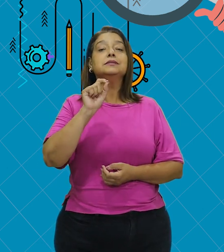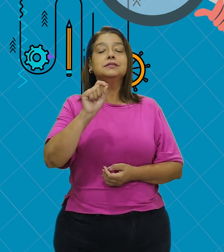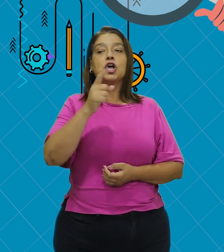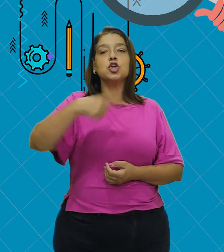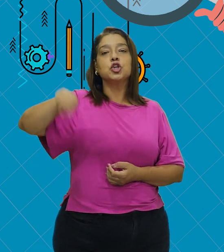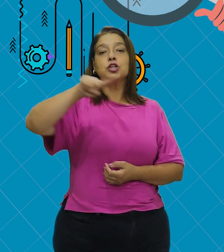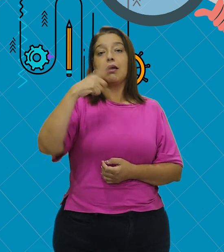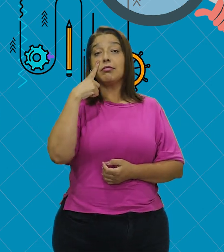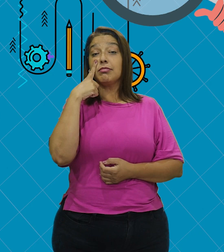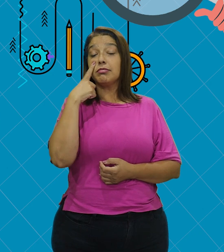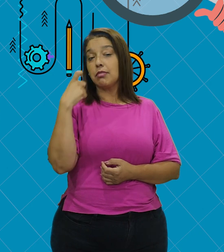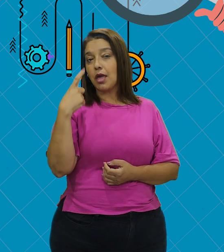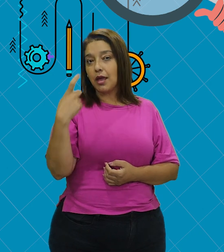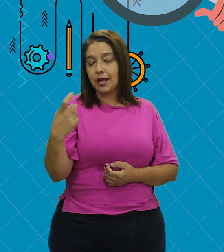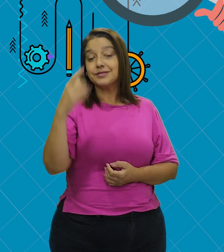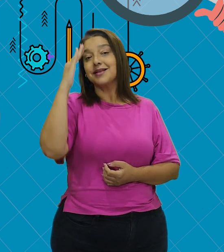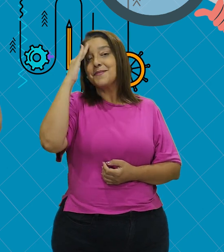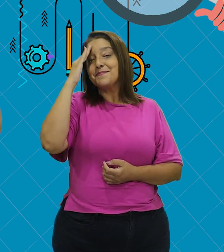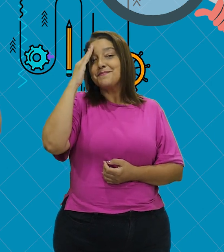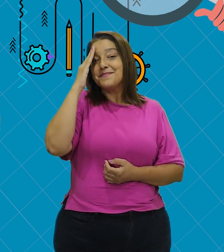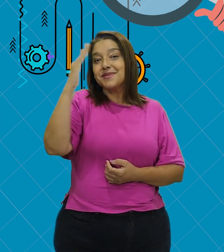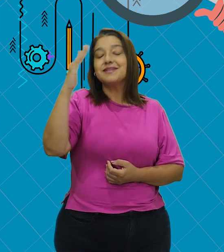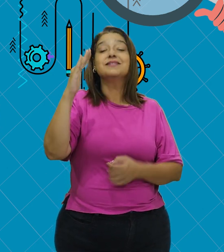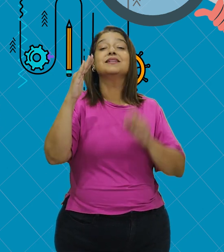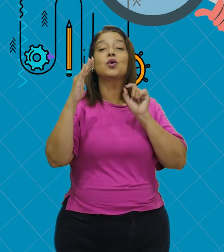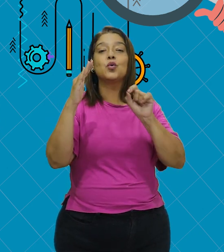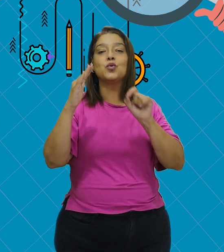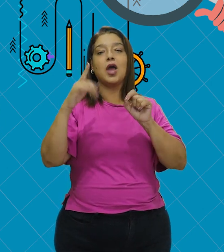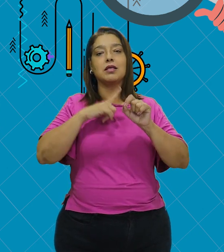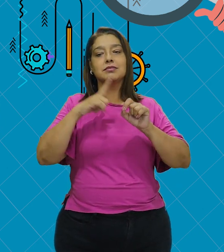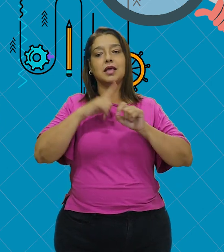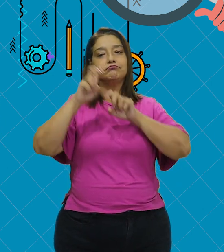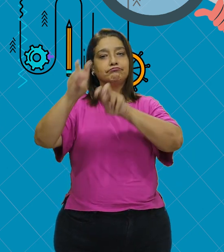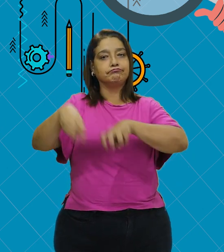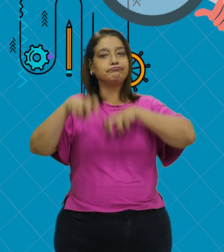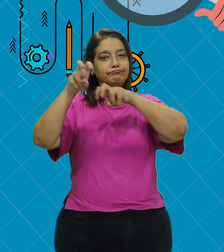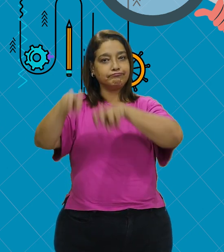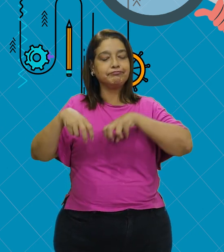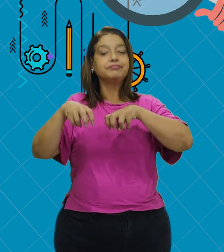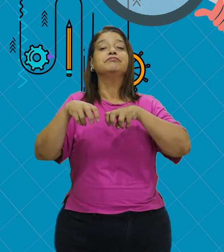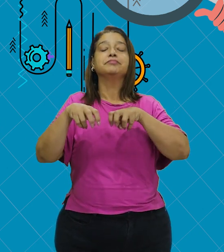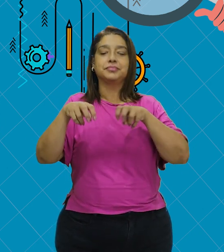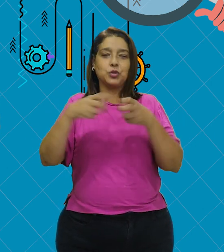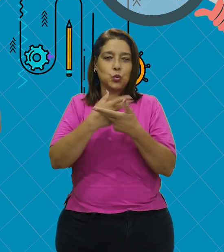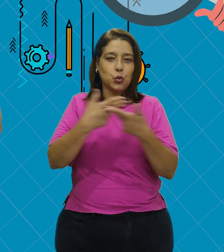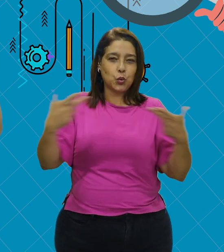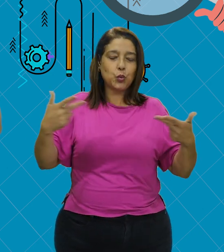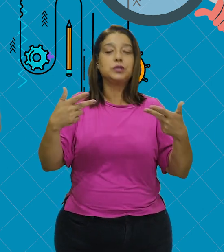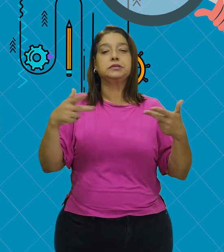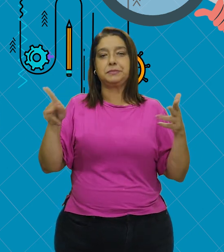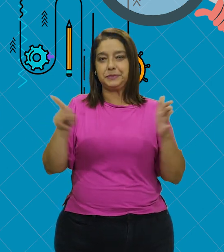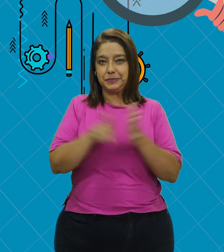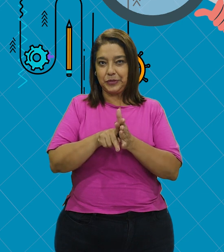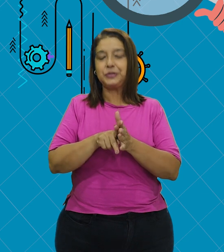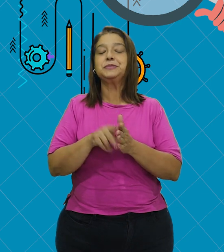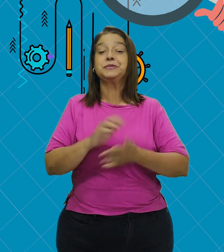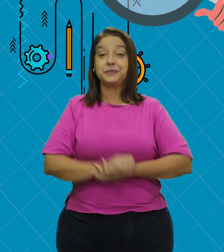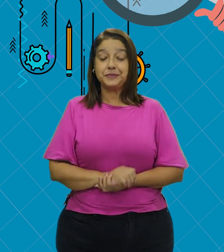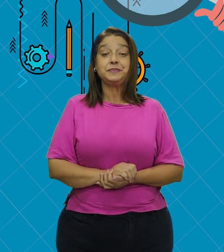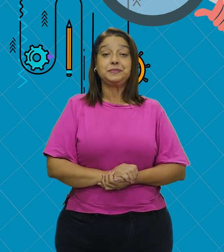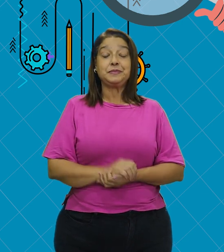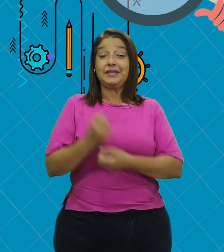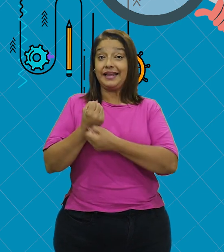interesses, principalmente ligados à produção cafeeira. E para entender um pouco mais sobre a